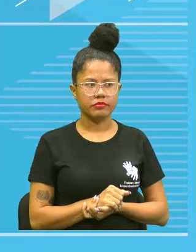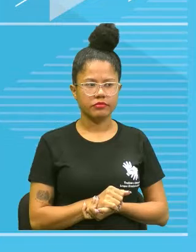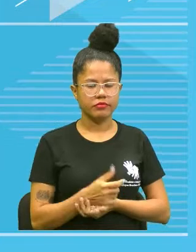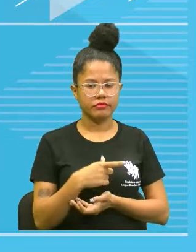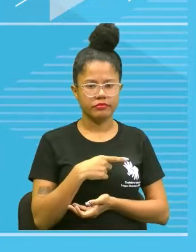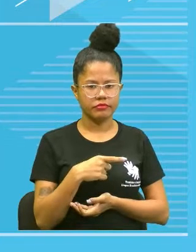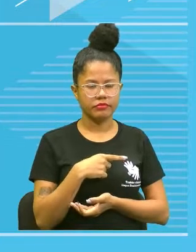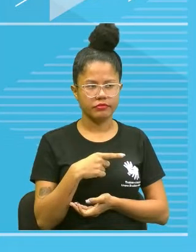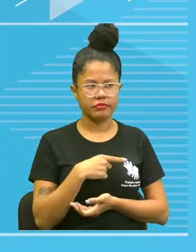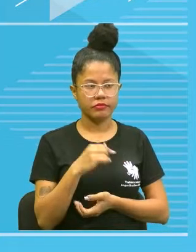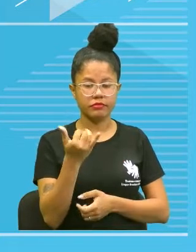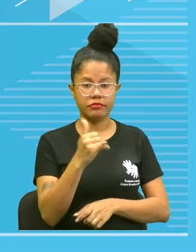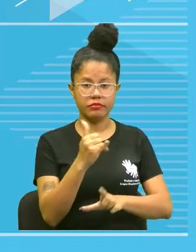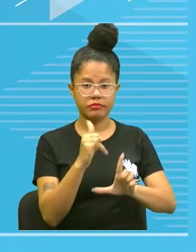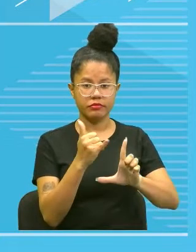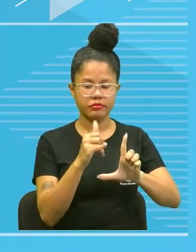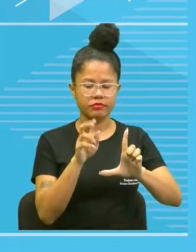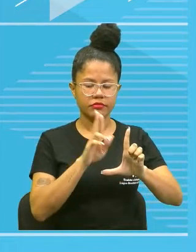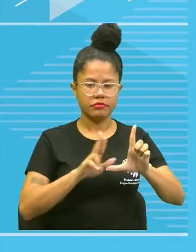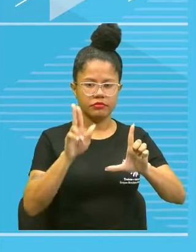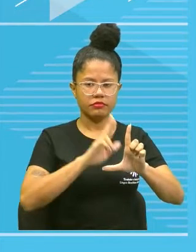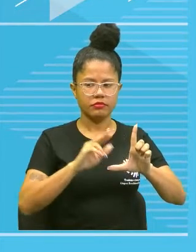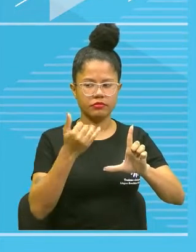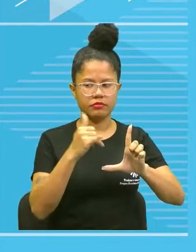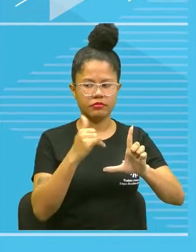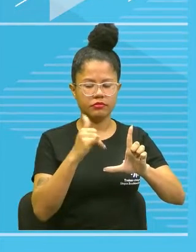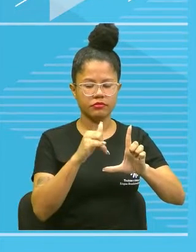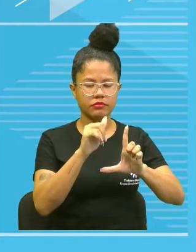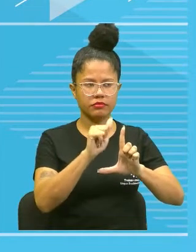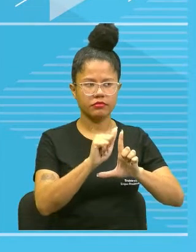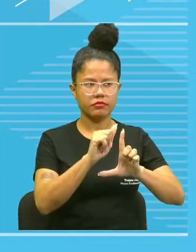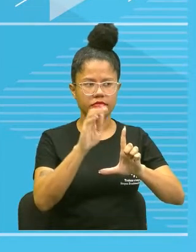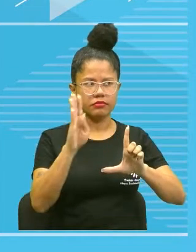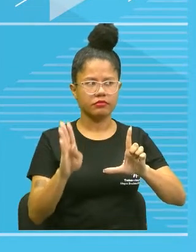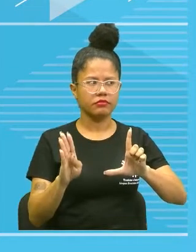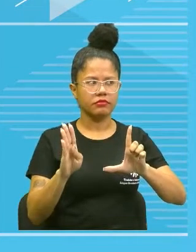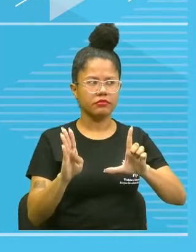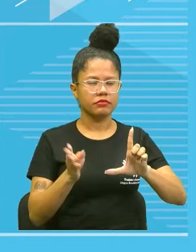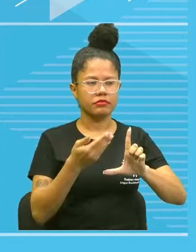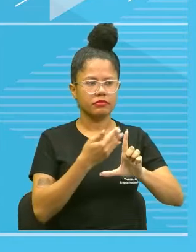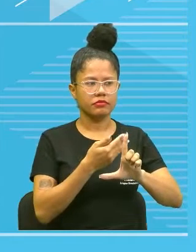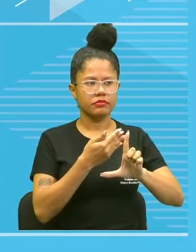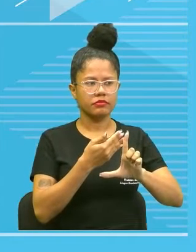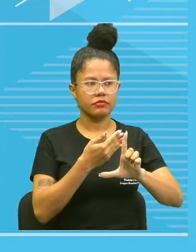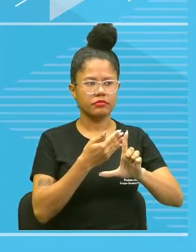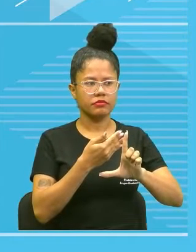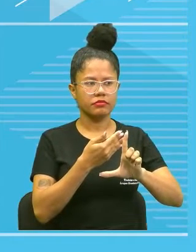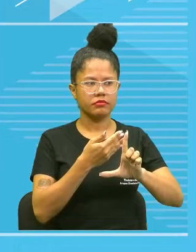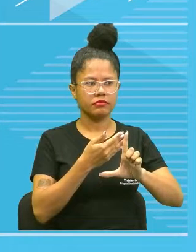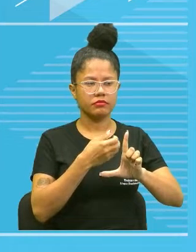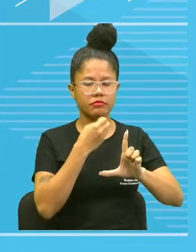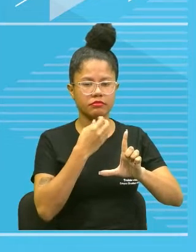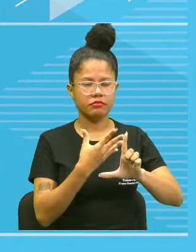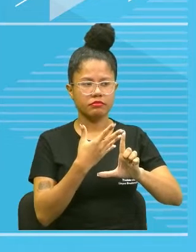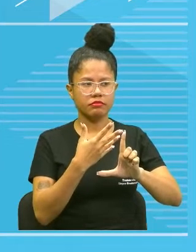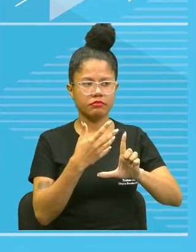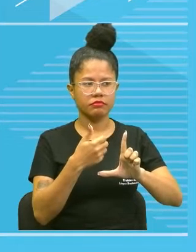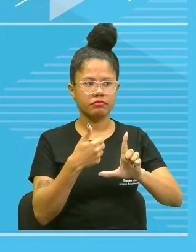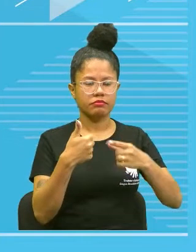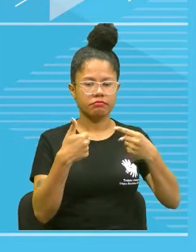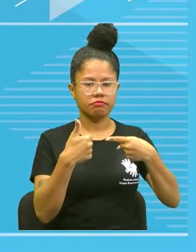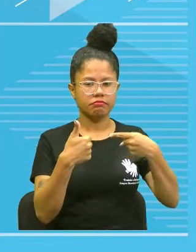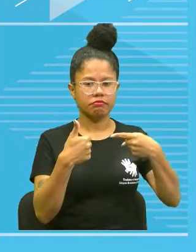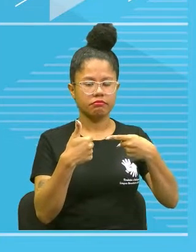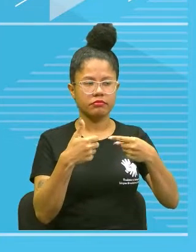trabalho. Esse trabalho A para B é um trabalho positivo. Perceba que ele vai estar ganhando